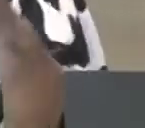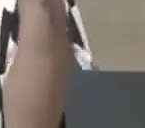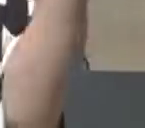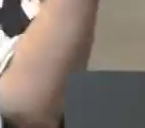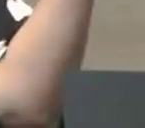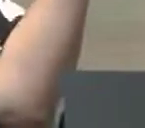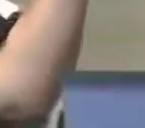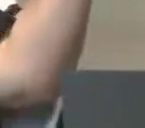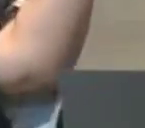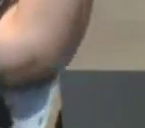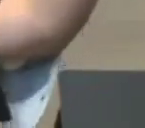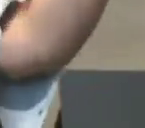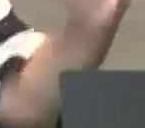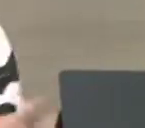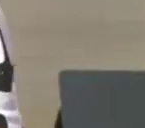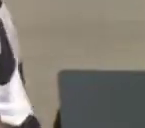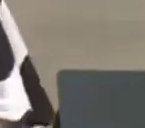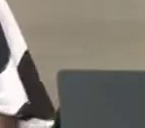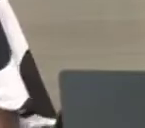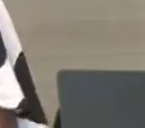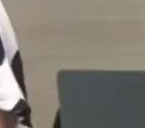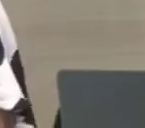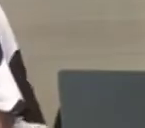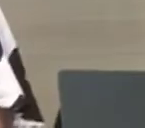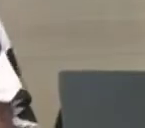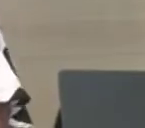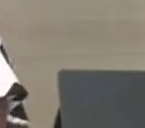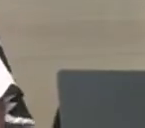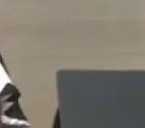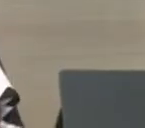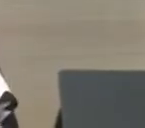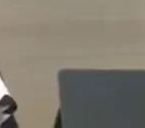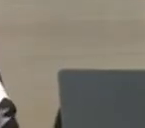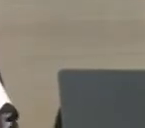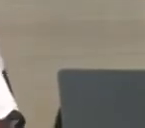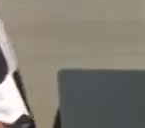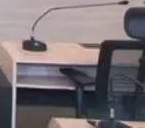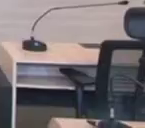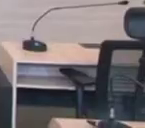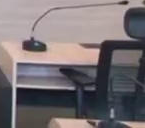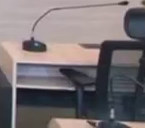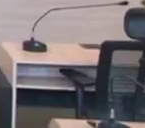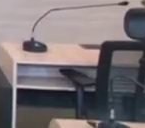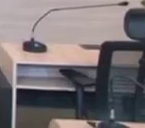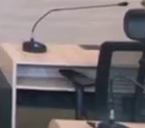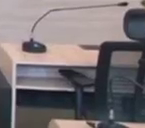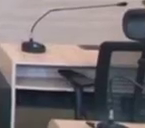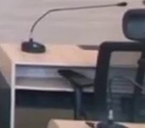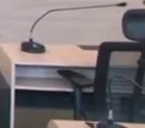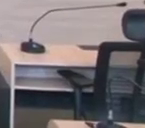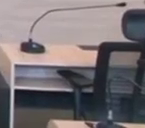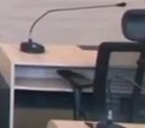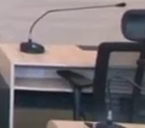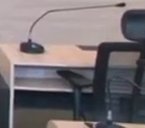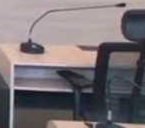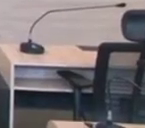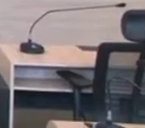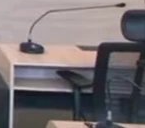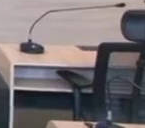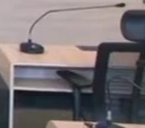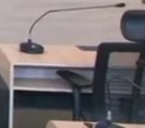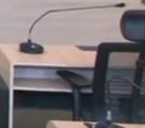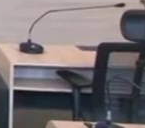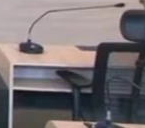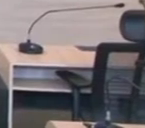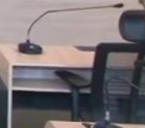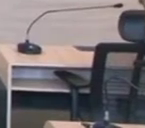Em reunião plenária da Câmara, a vereadora Dani Portela falou sobre o projeto de autoria dela, que inclui no calendário oficial de eventos do